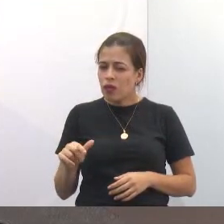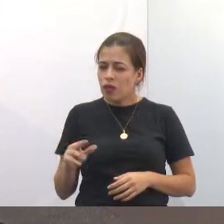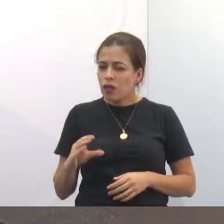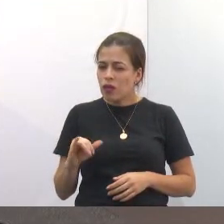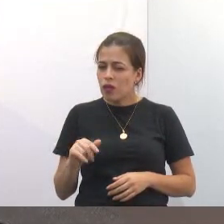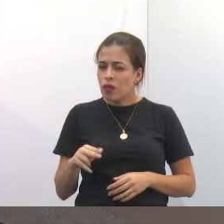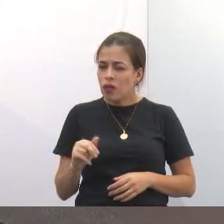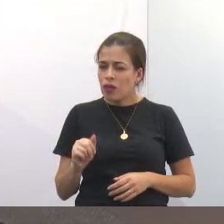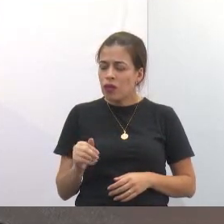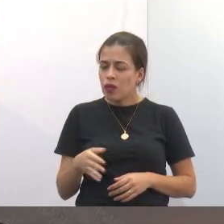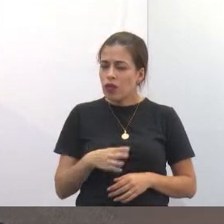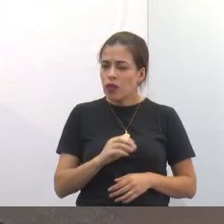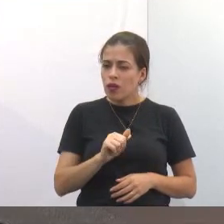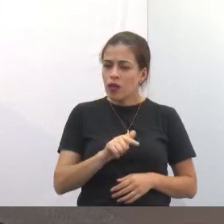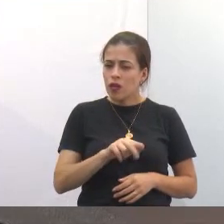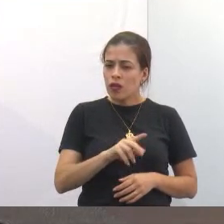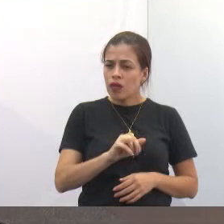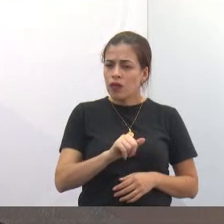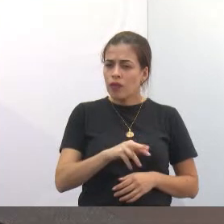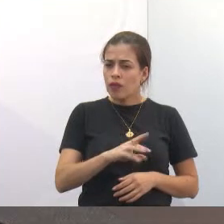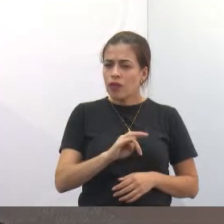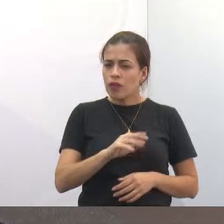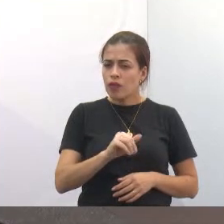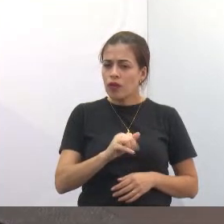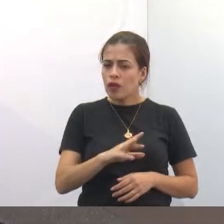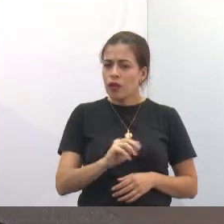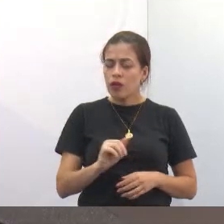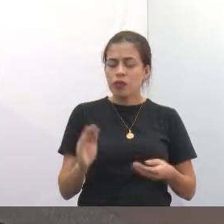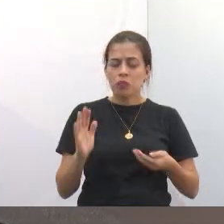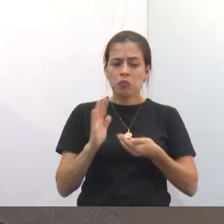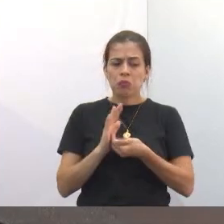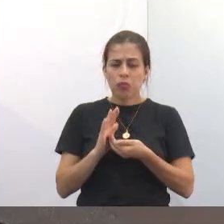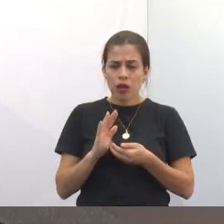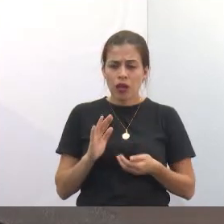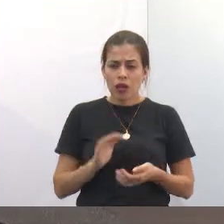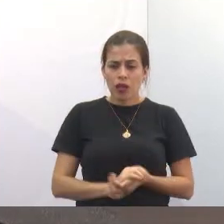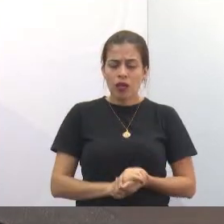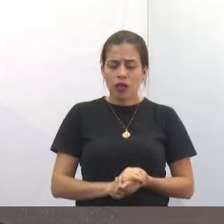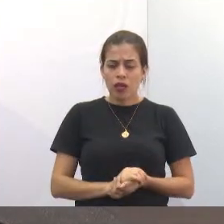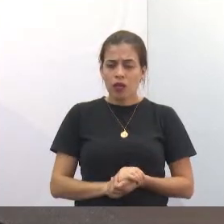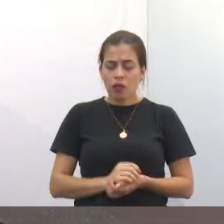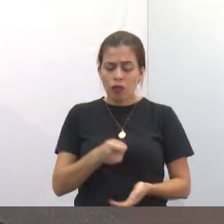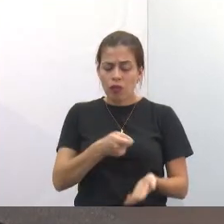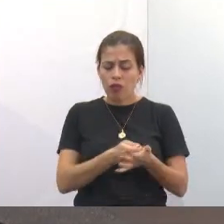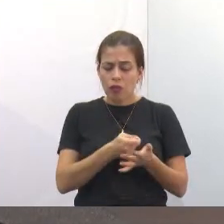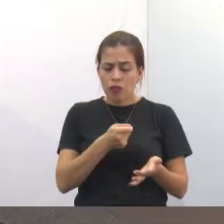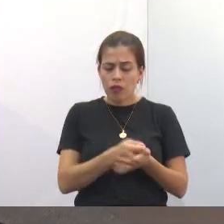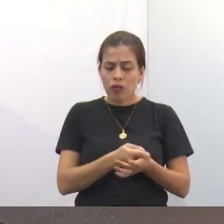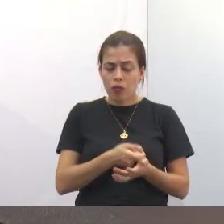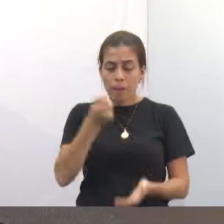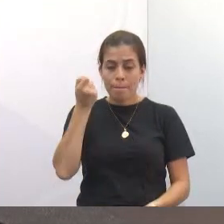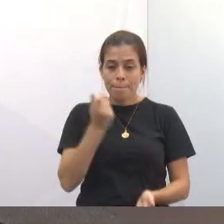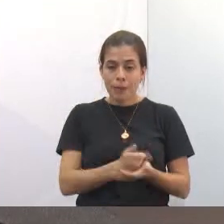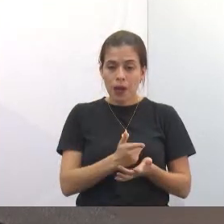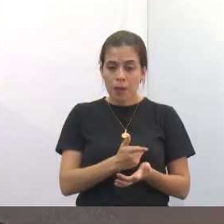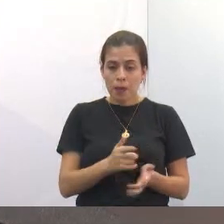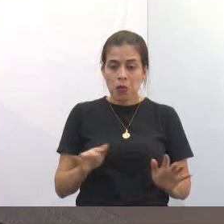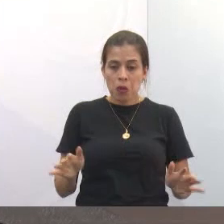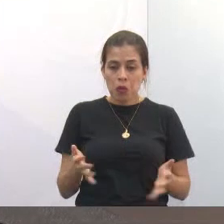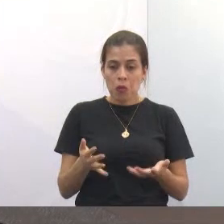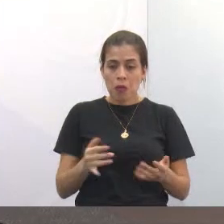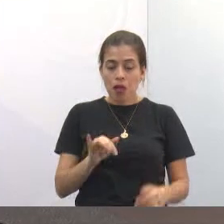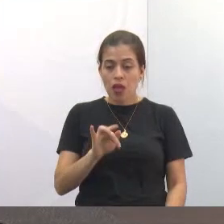Luciana Cavalcante tramitando na Câmara dos Deputados que toma obrigatório o pagamento do